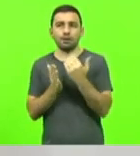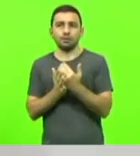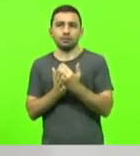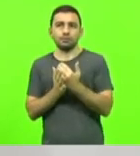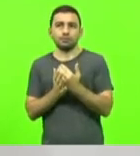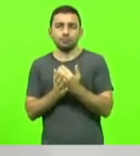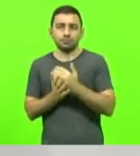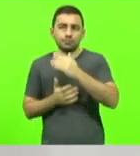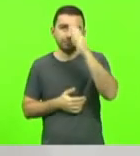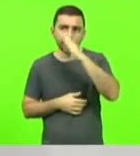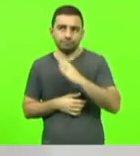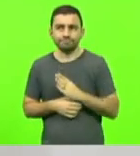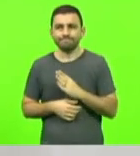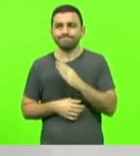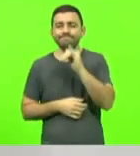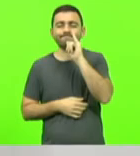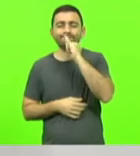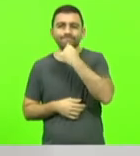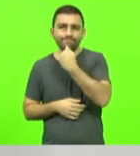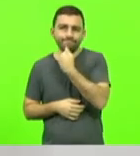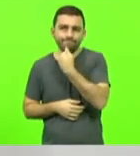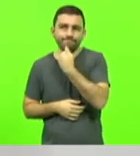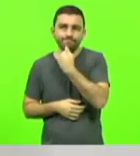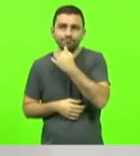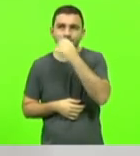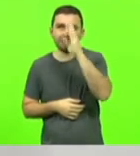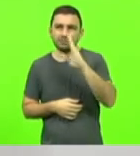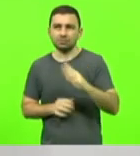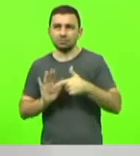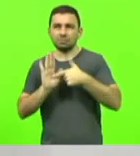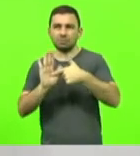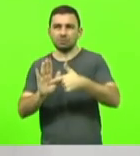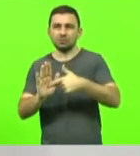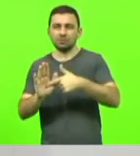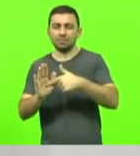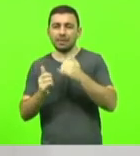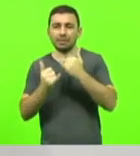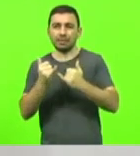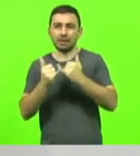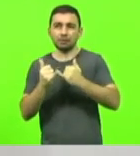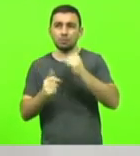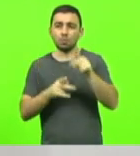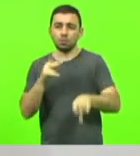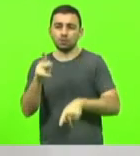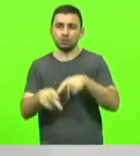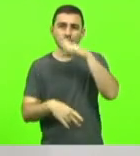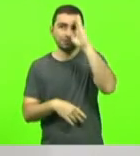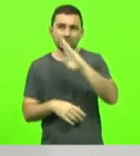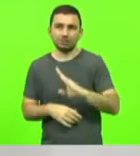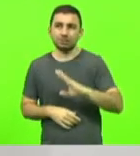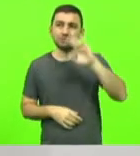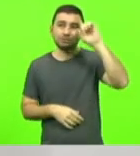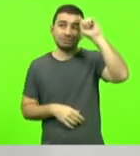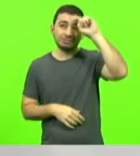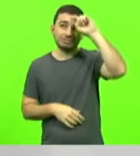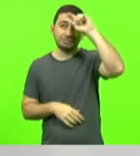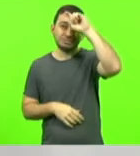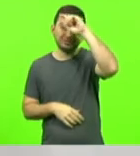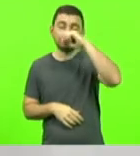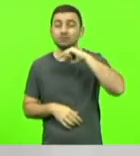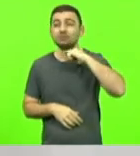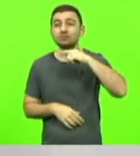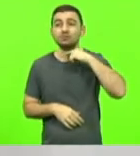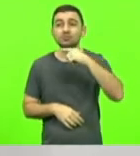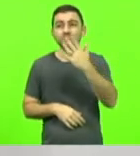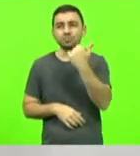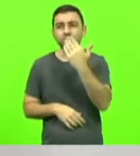tornasse, infelizmente, o Brasil, com esses dados de metade da população brasileira tendo dificuldades em se